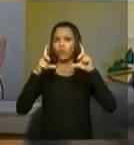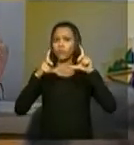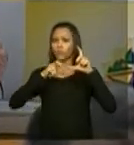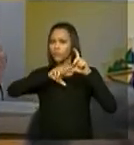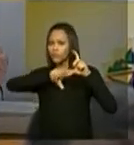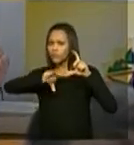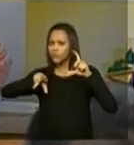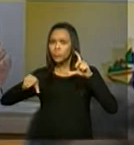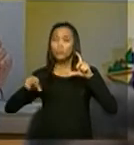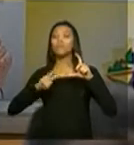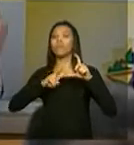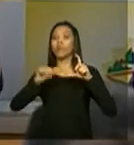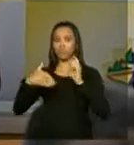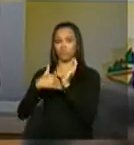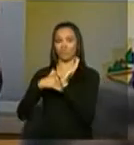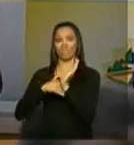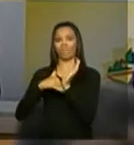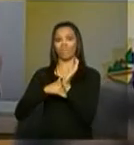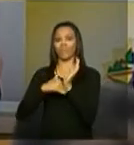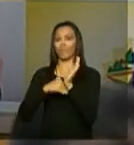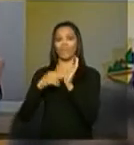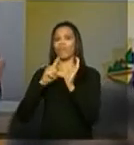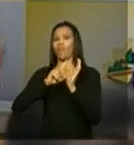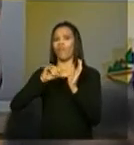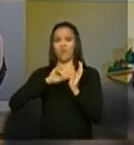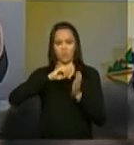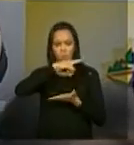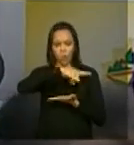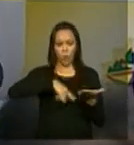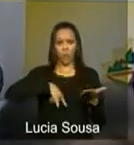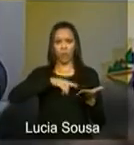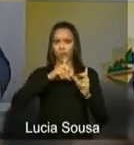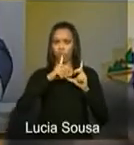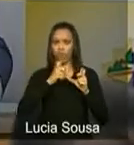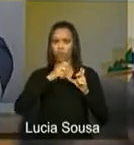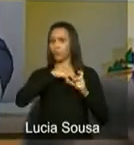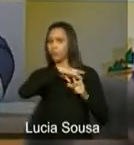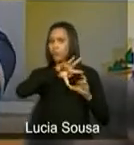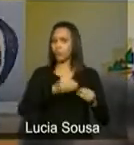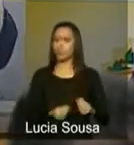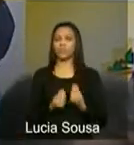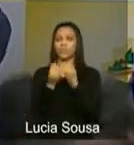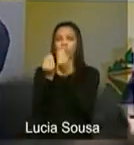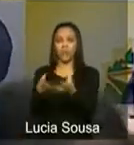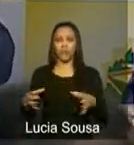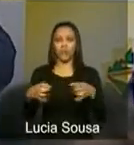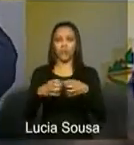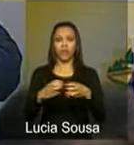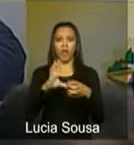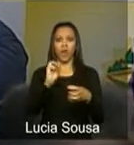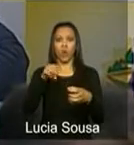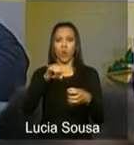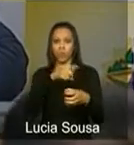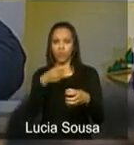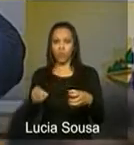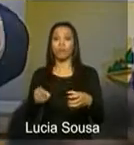preservada não será entregue nem a comissão nacional da verdade nem o ministério público federal e